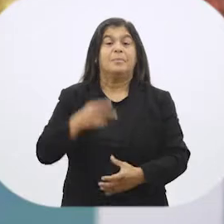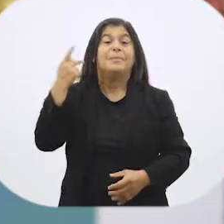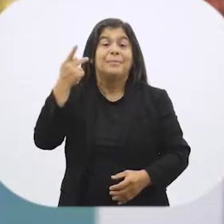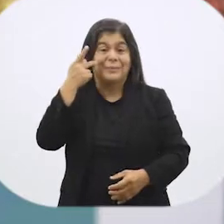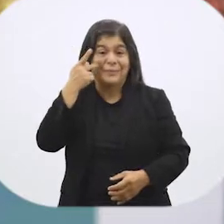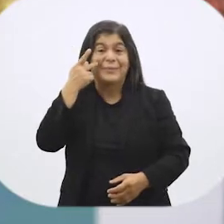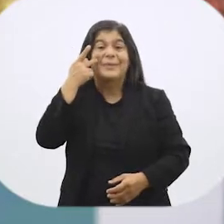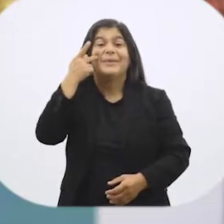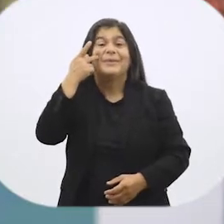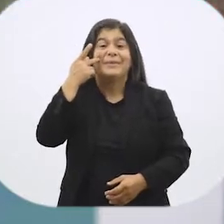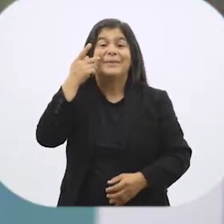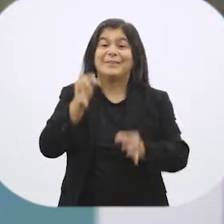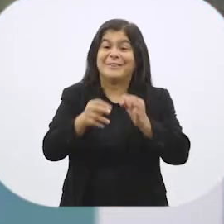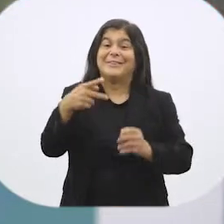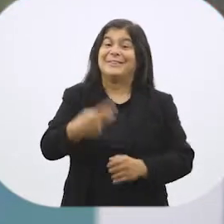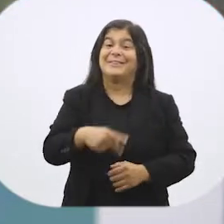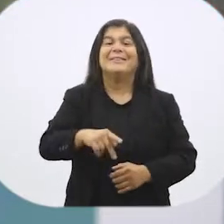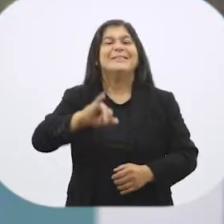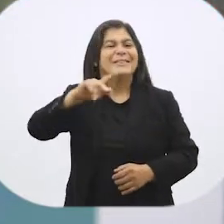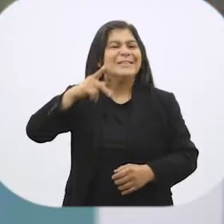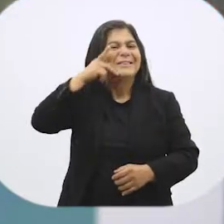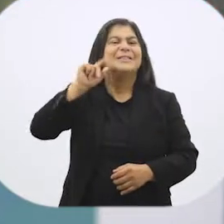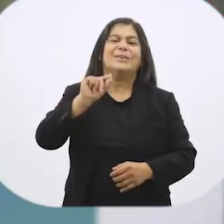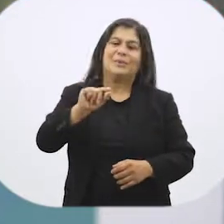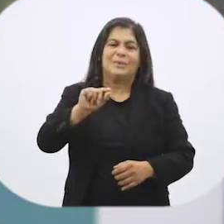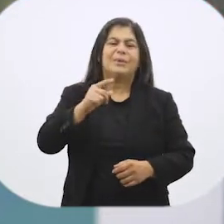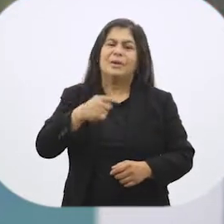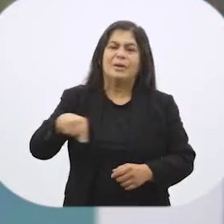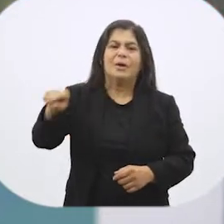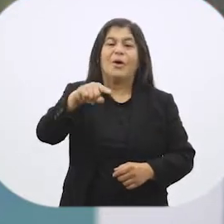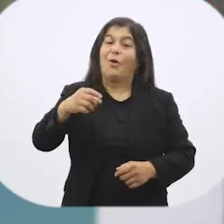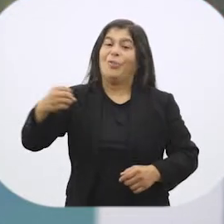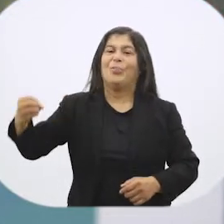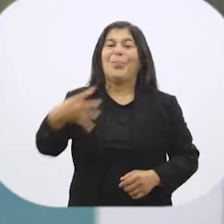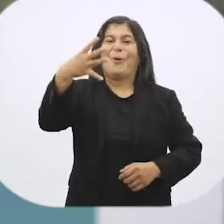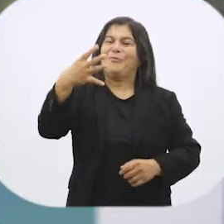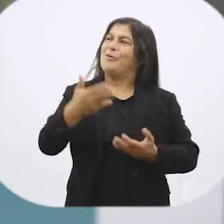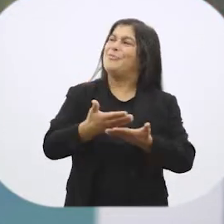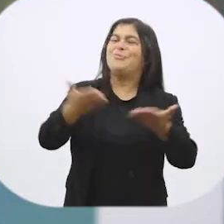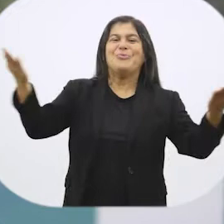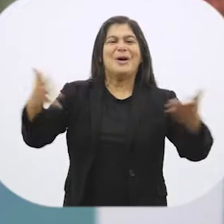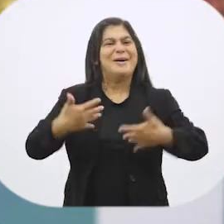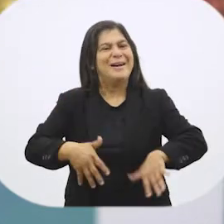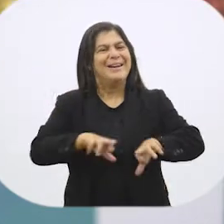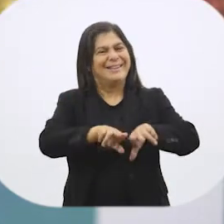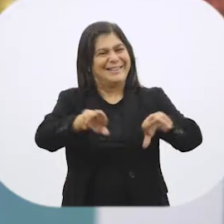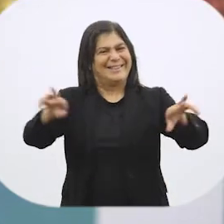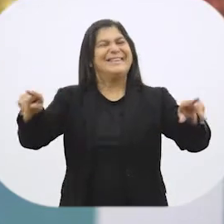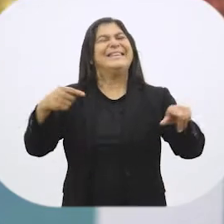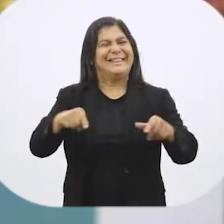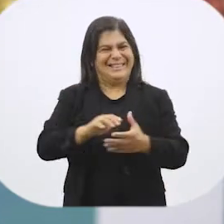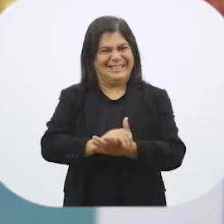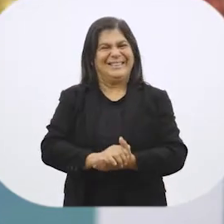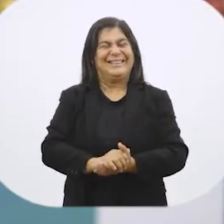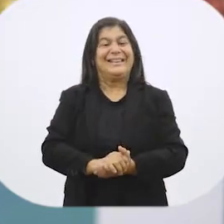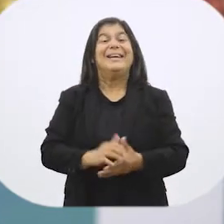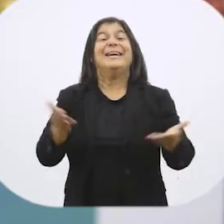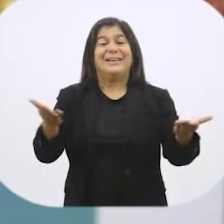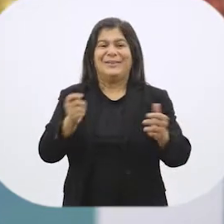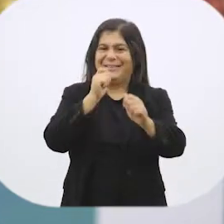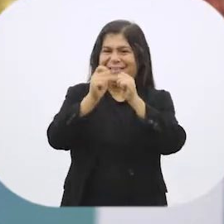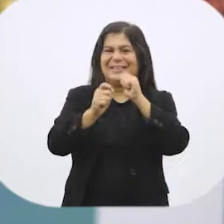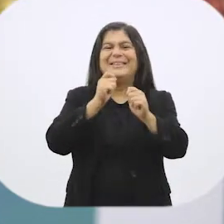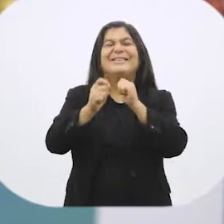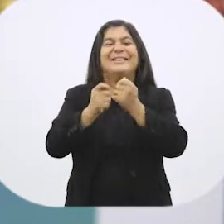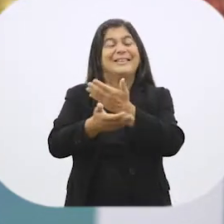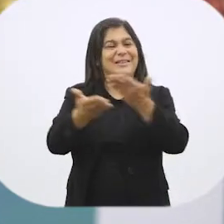A Promotoria de Justiça de João Pessoa agora dispõe de uma nova sede com melhor estrutura para atender a população.